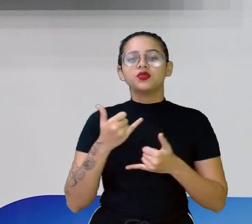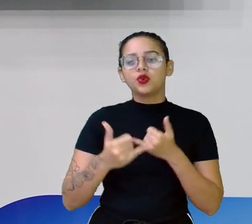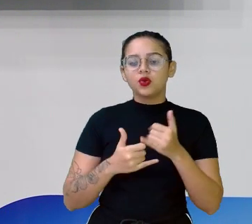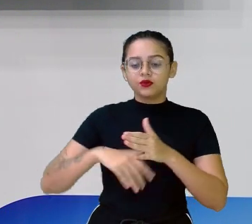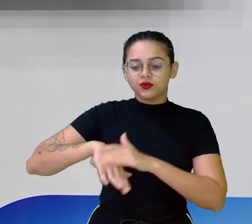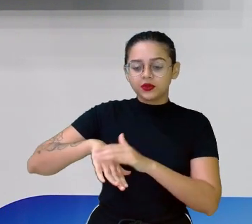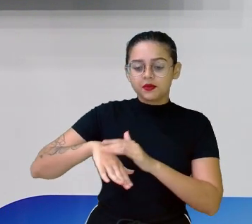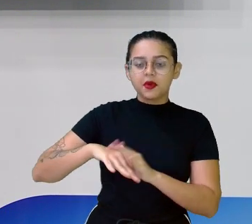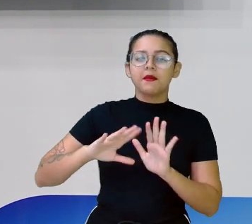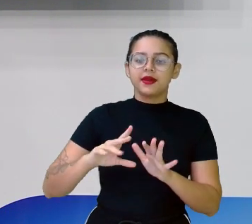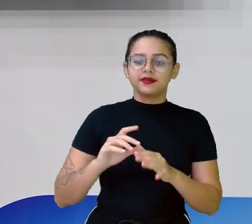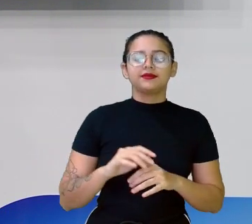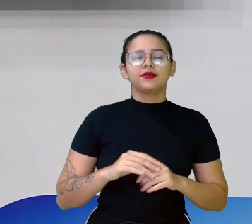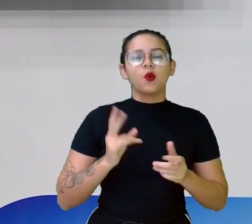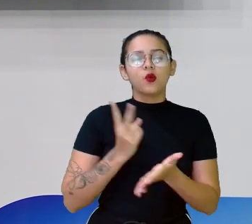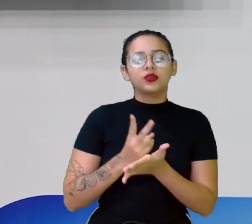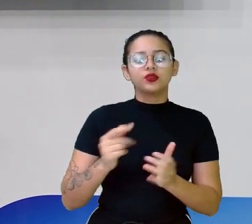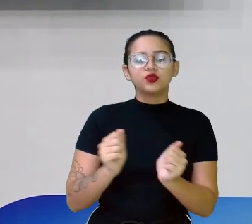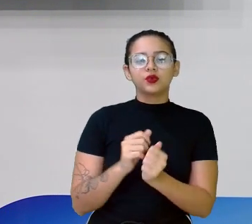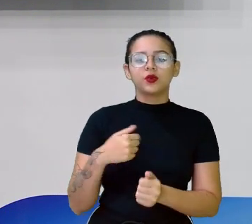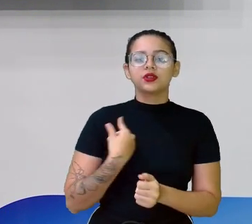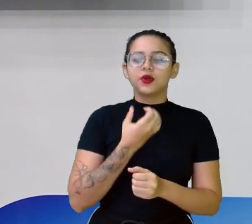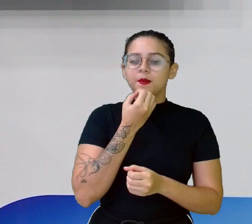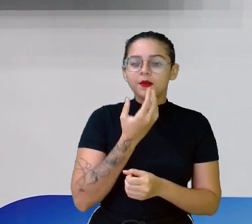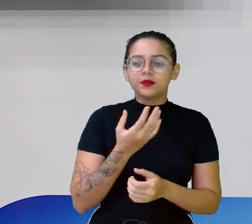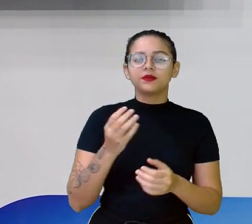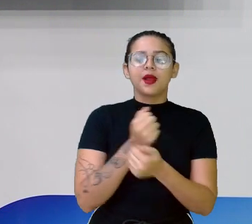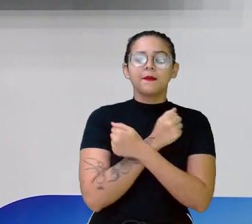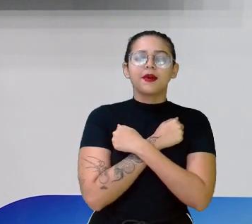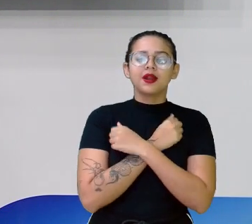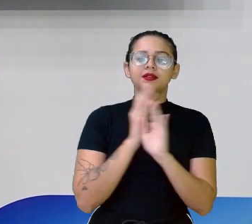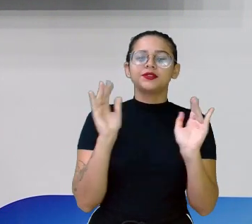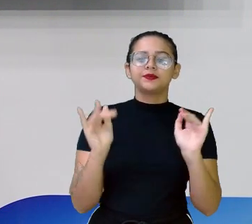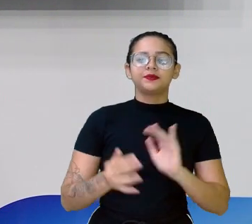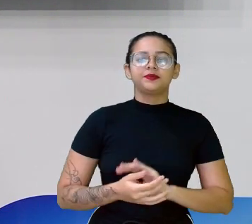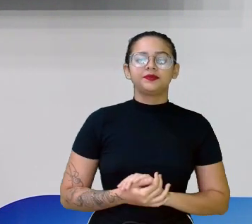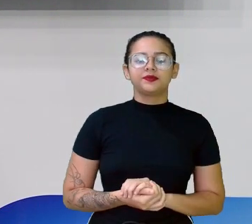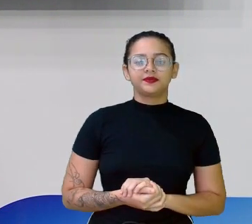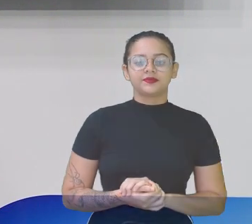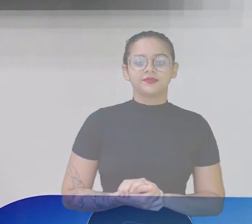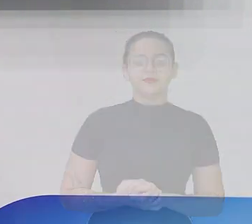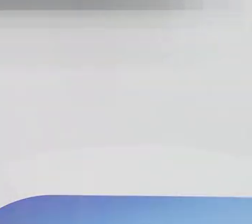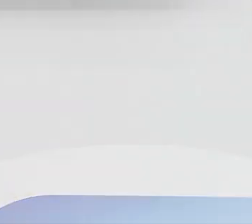marca um golaço ficando aqui com a gente, tá joia? Bom demais ter vocês aqui, forte abraço, tchau, tchau.